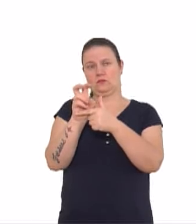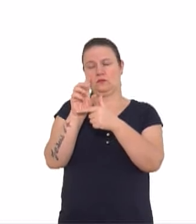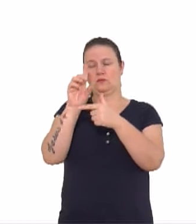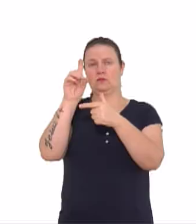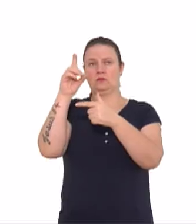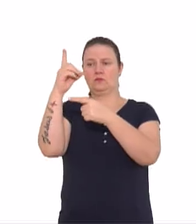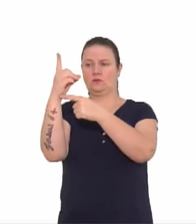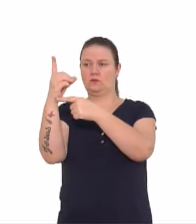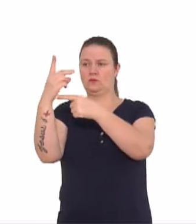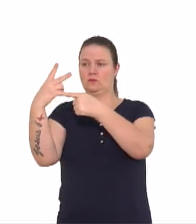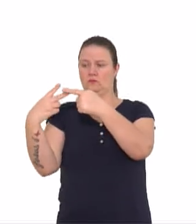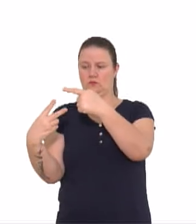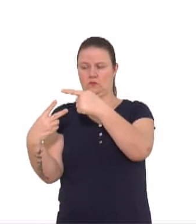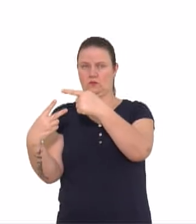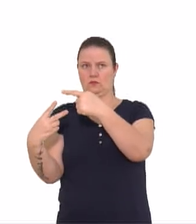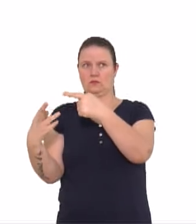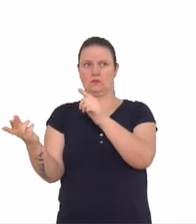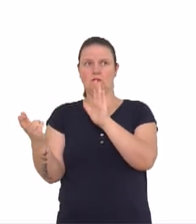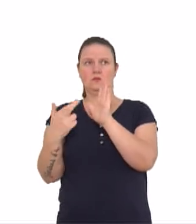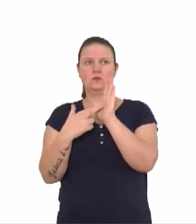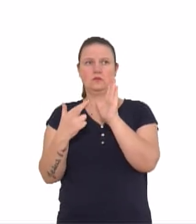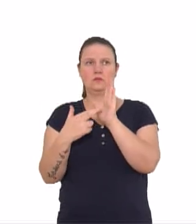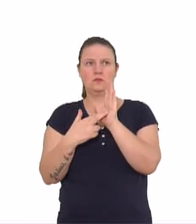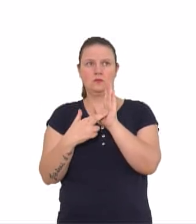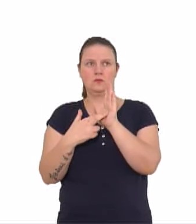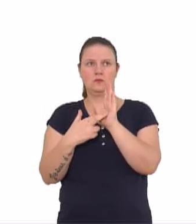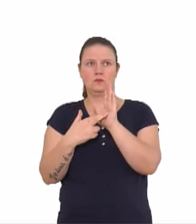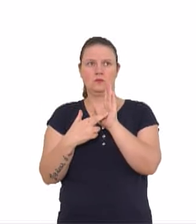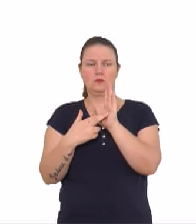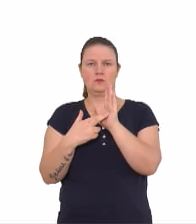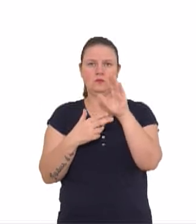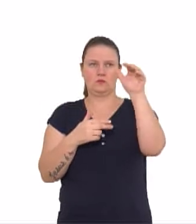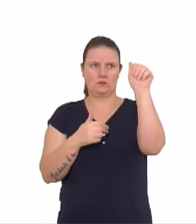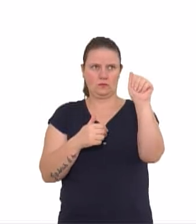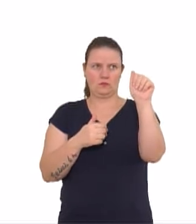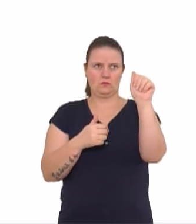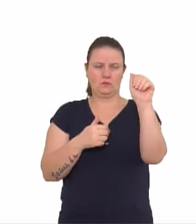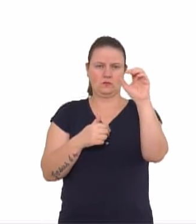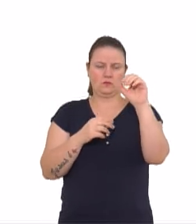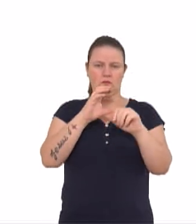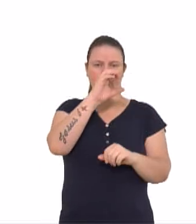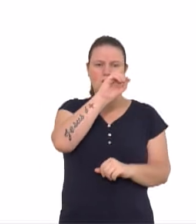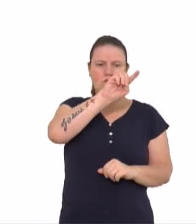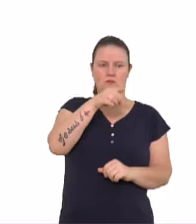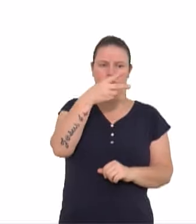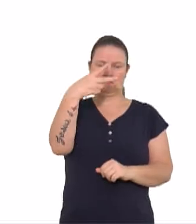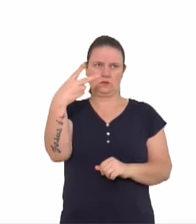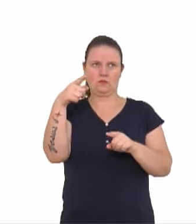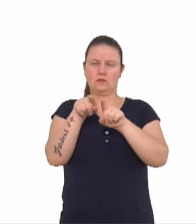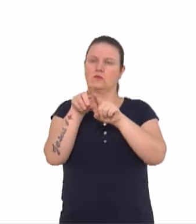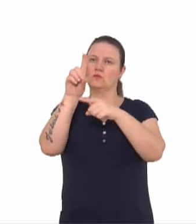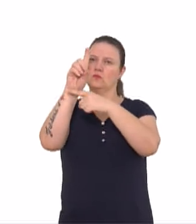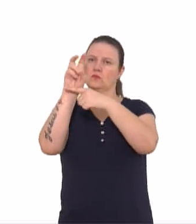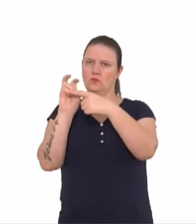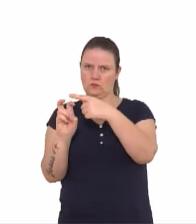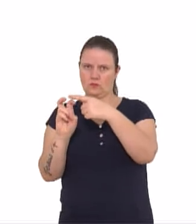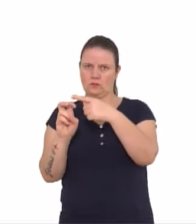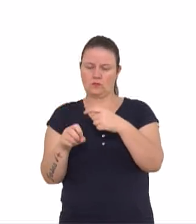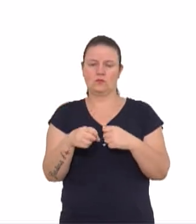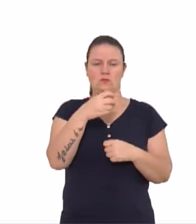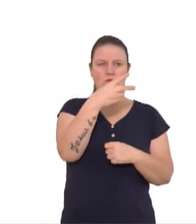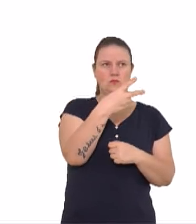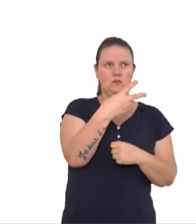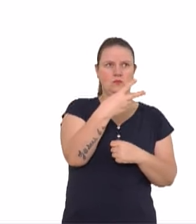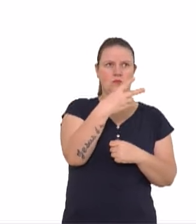1/2. Então, como resposta, 2 décimos é a mesma coisa que 1/5, 25 centésimos